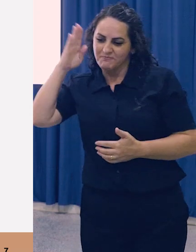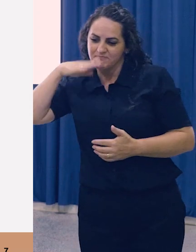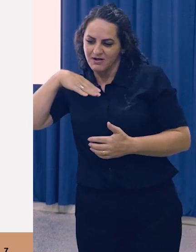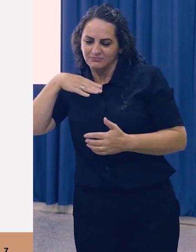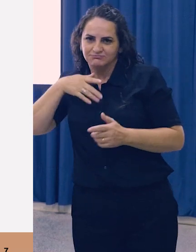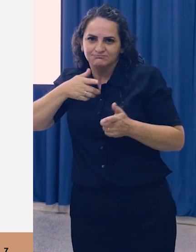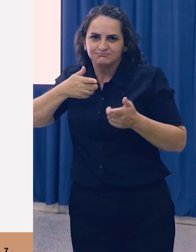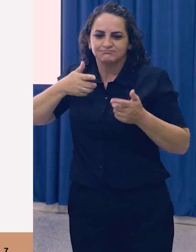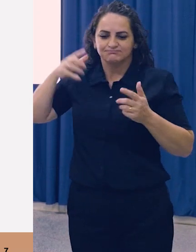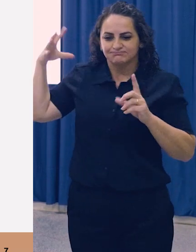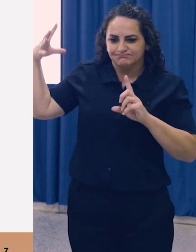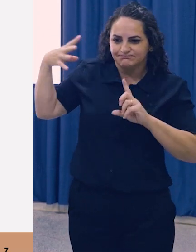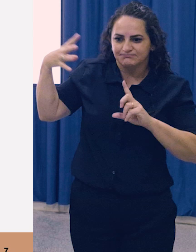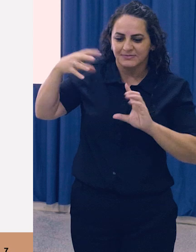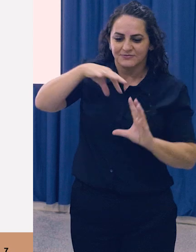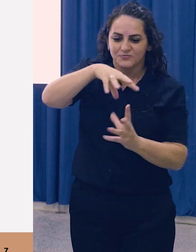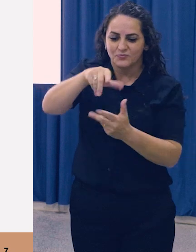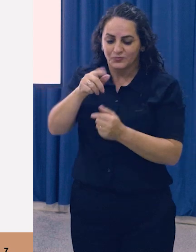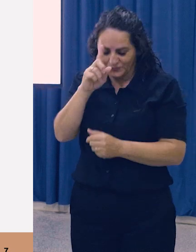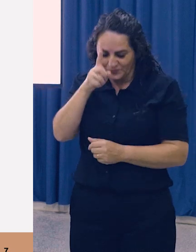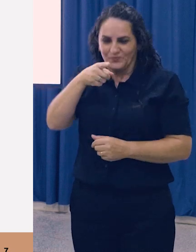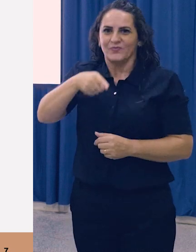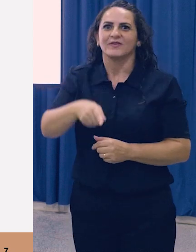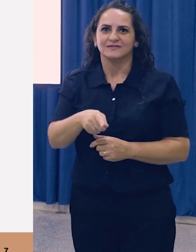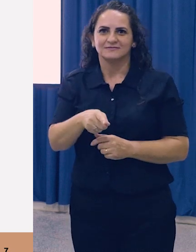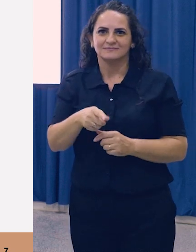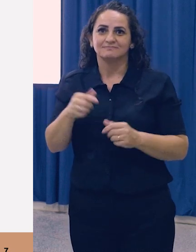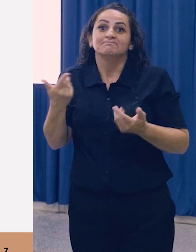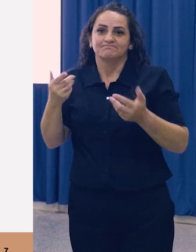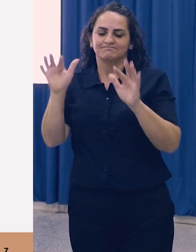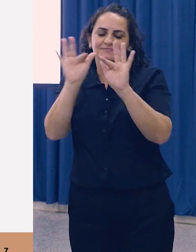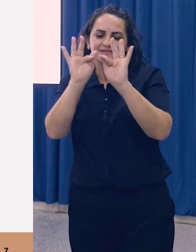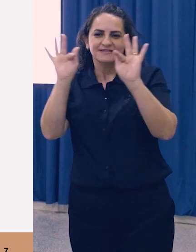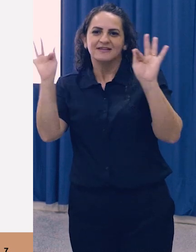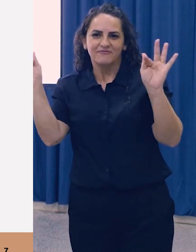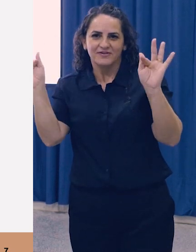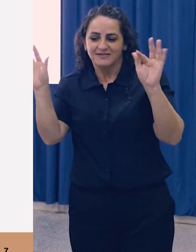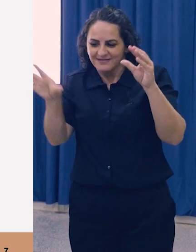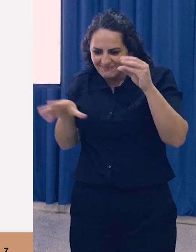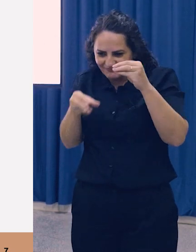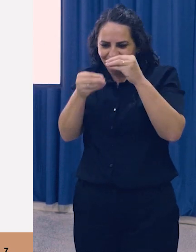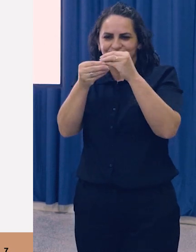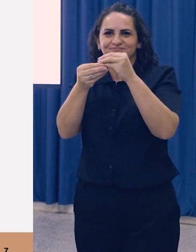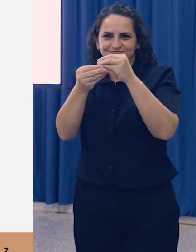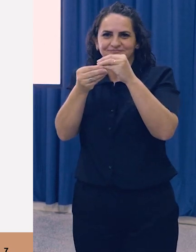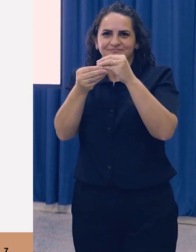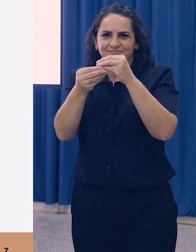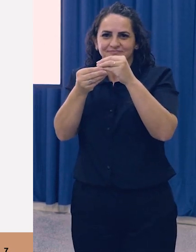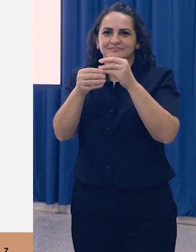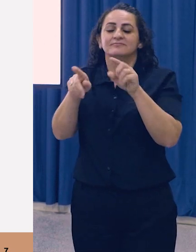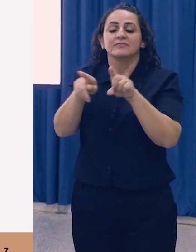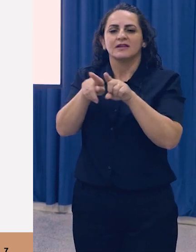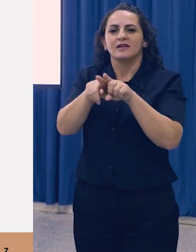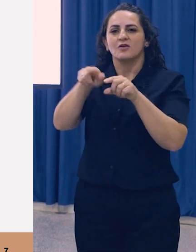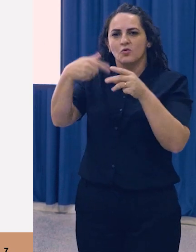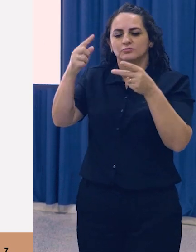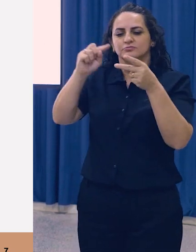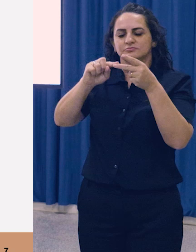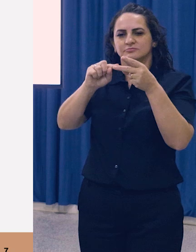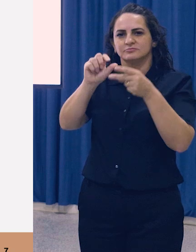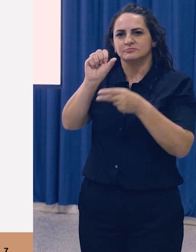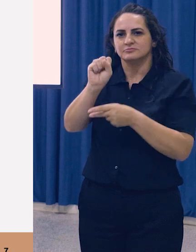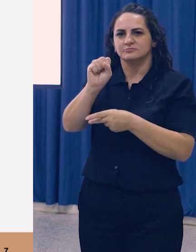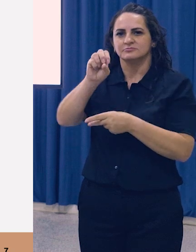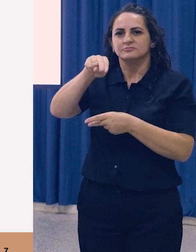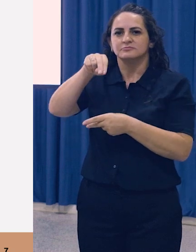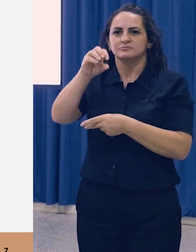Então, essa logline, ela divulga o filme de uma maneira curta, né? Já a sinopse, ela é um resumo